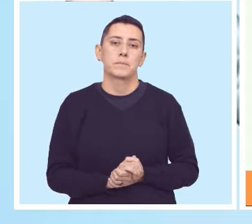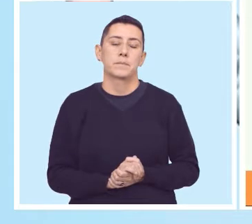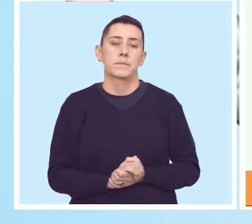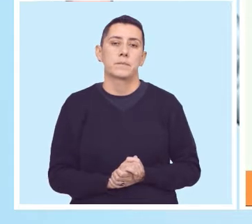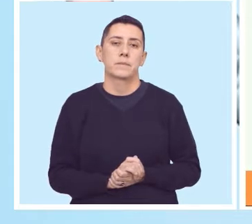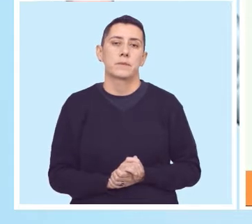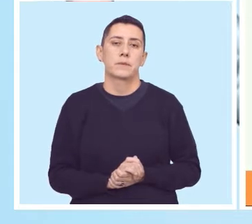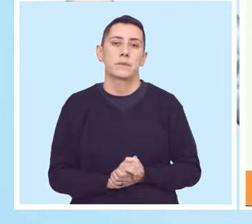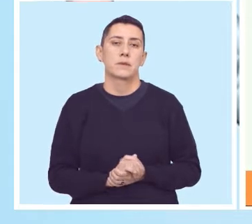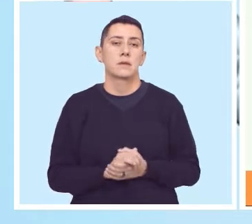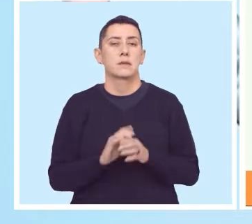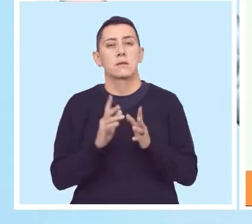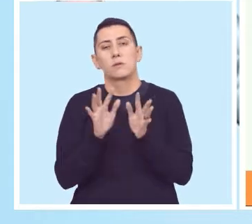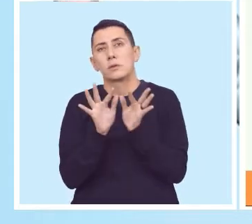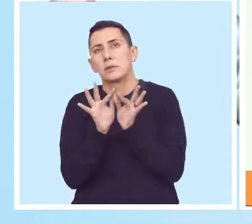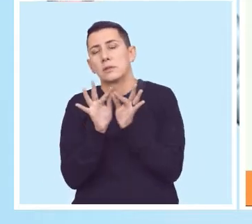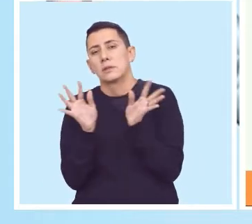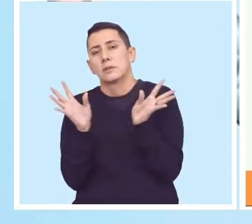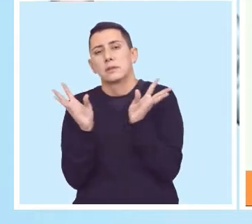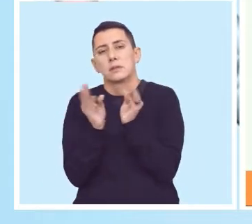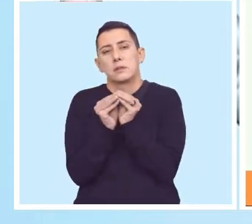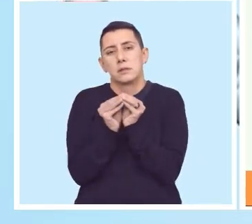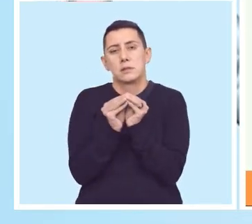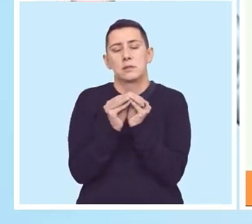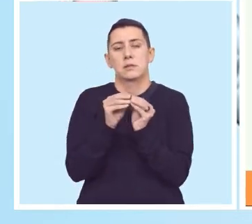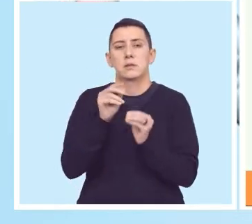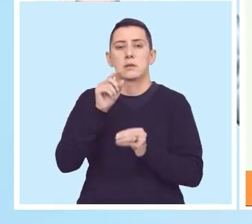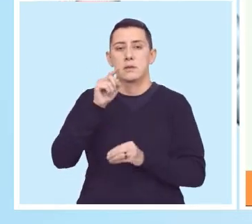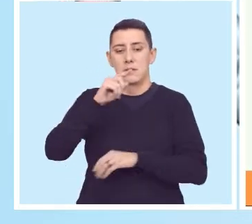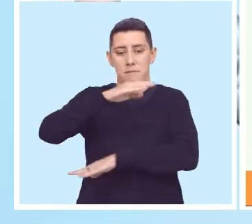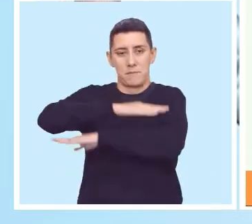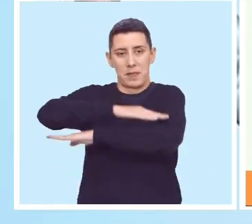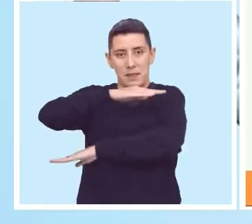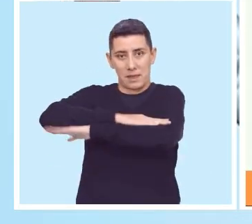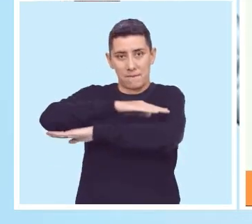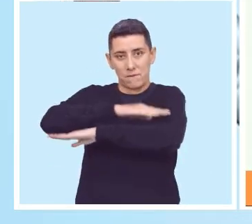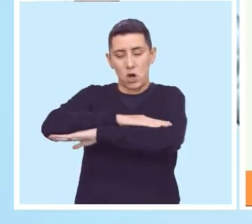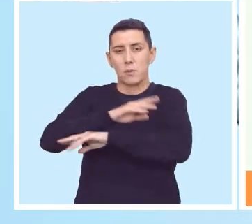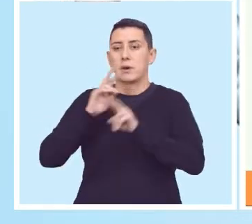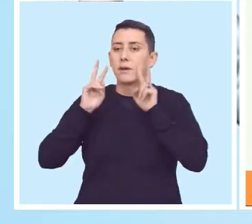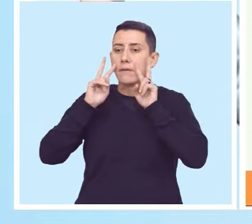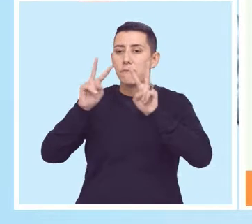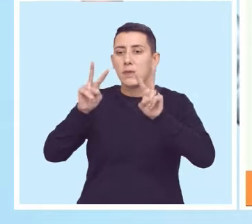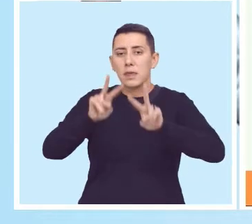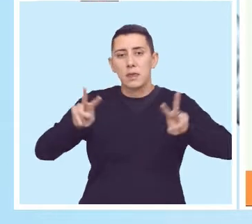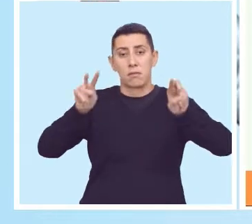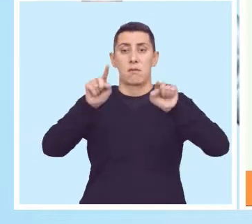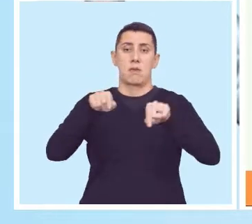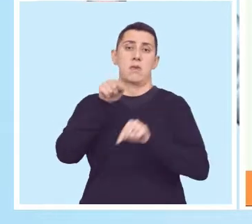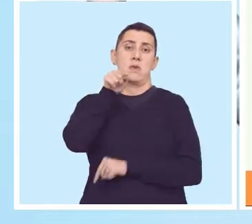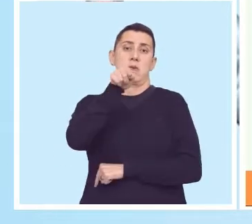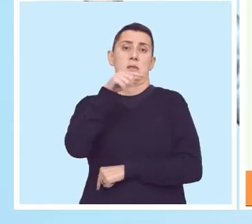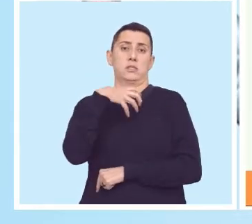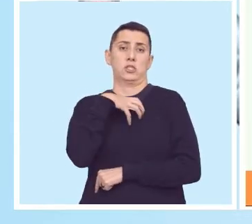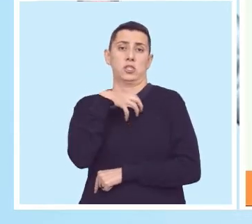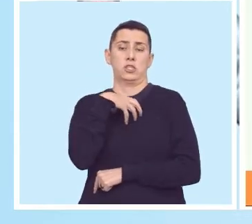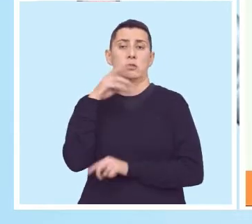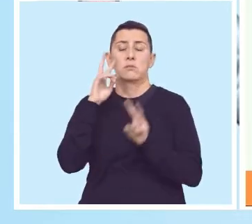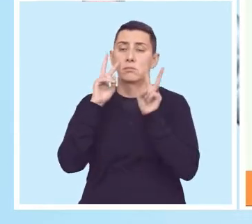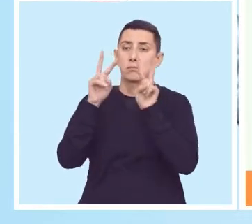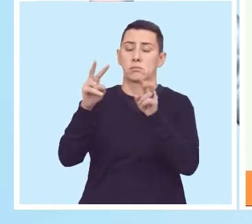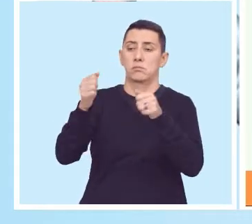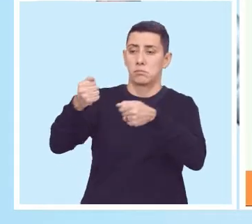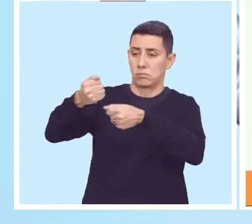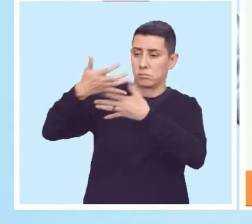basicamente, se fosse para resumir a plataforma Curupira numa imagem, é isso aqui que a plataforma Curupira vai devolver ou